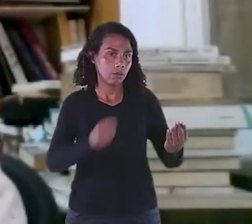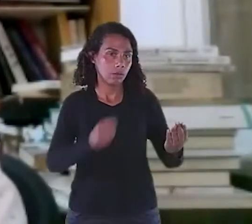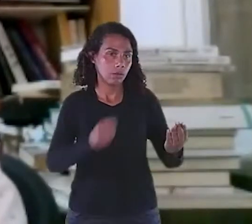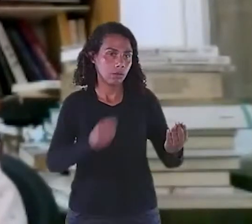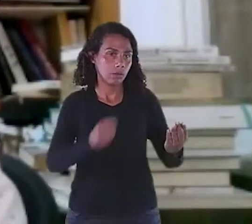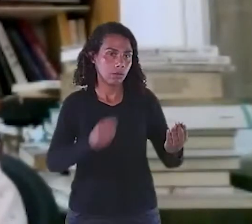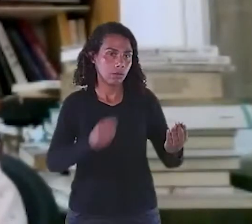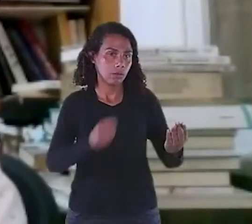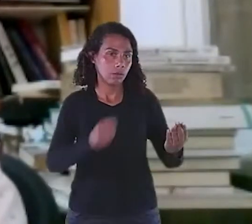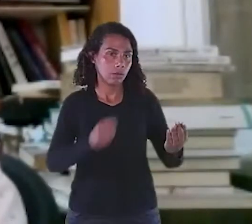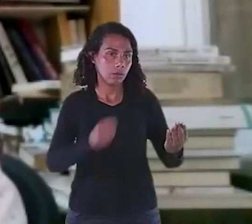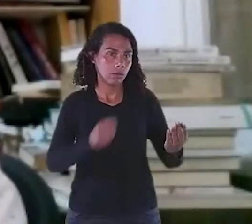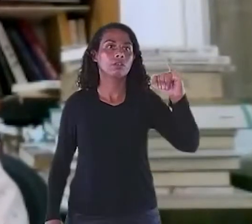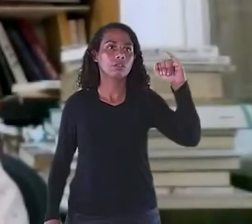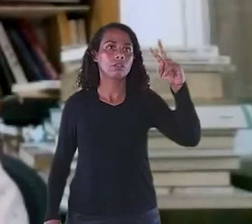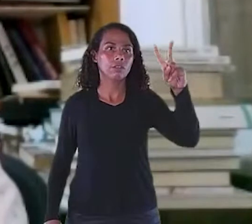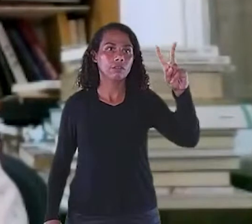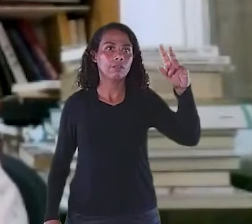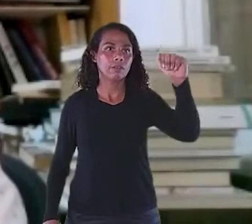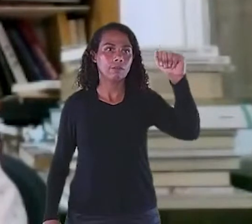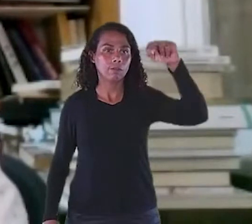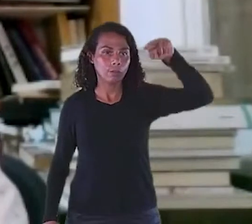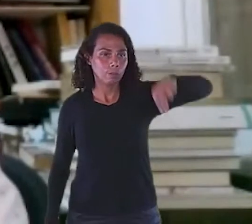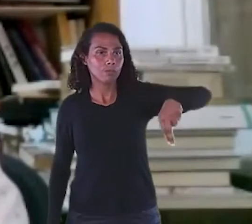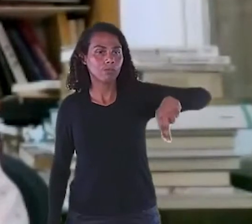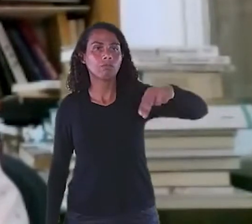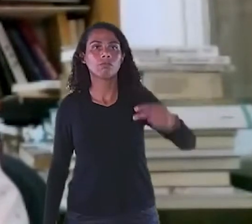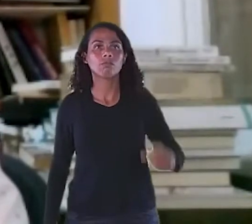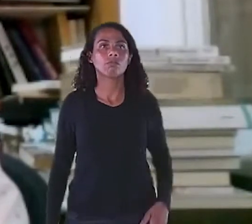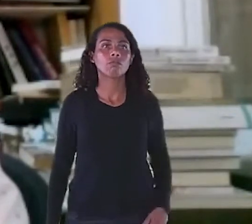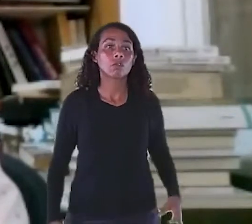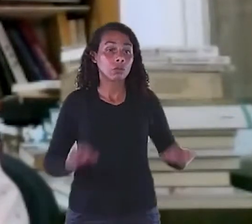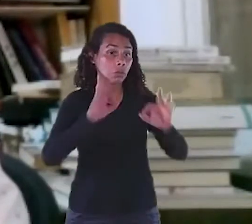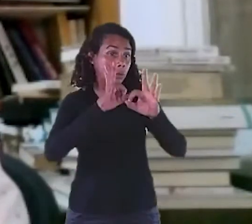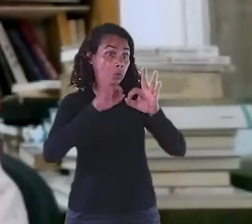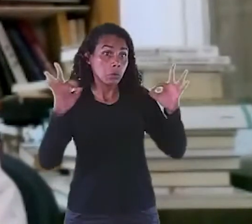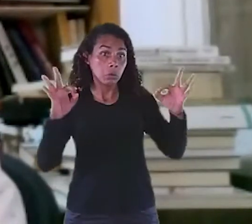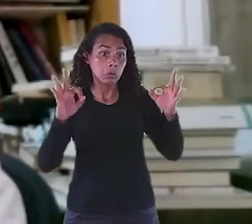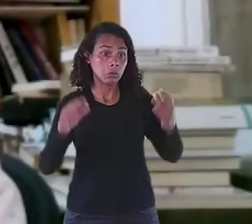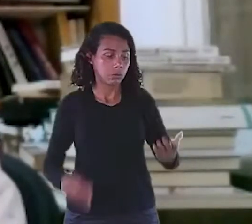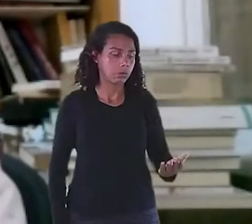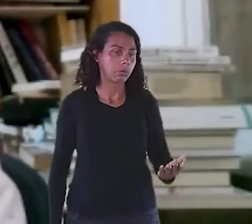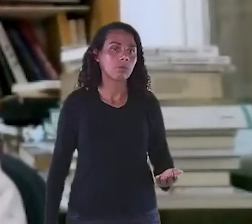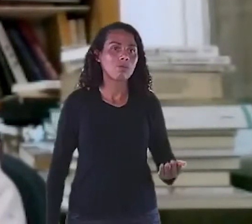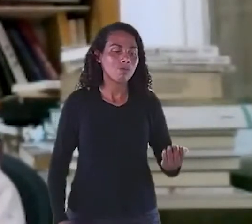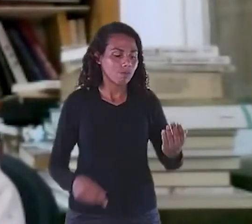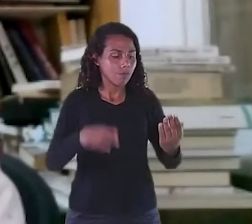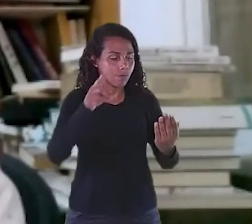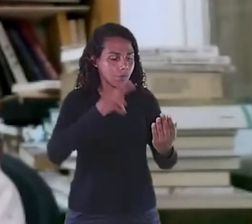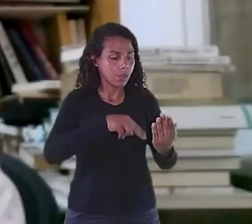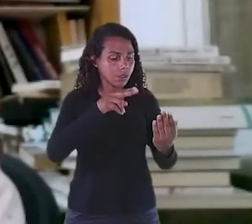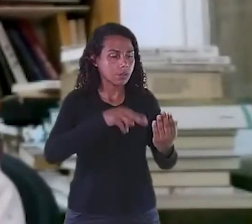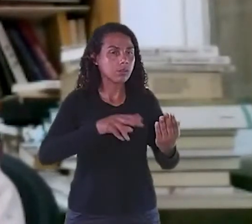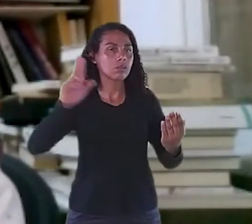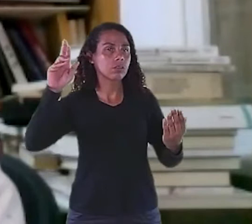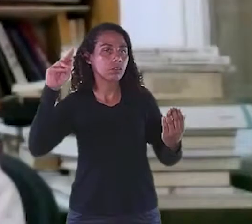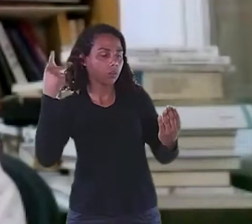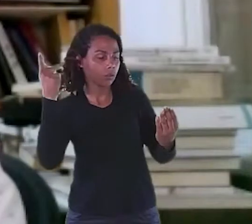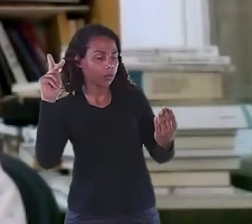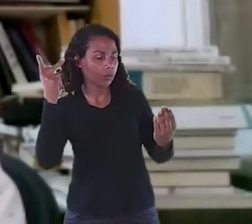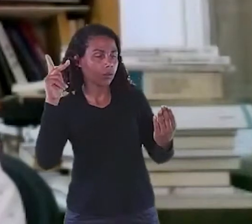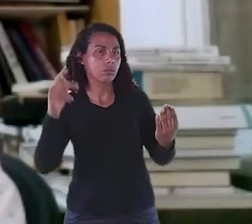contos, né? E passei a acompanhar Ivan em crônica de jornal.